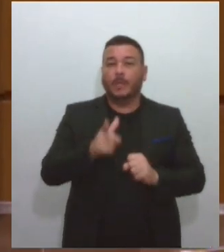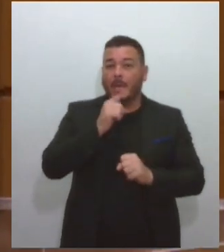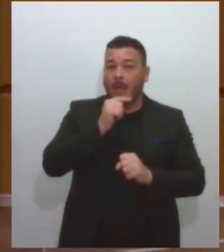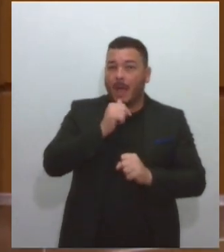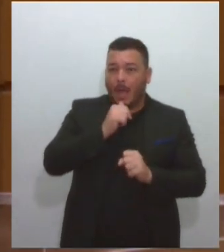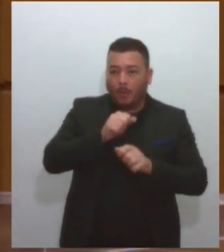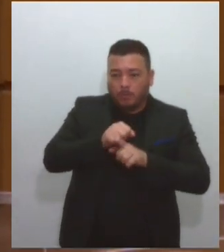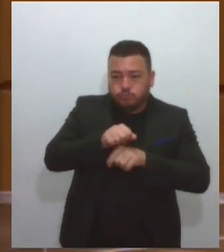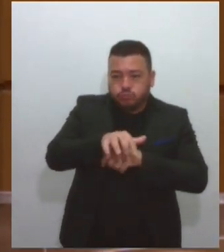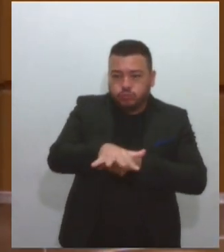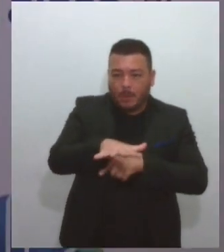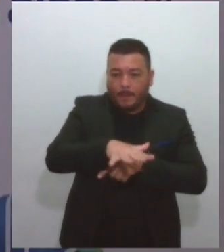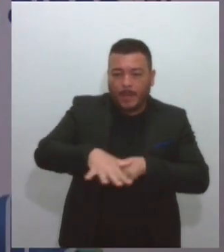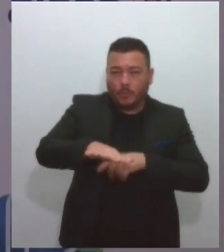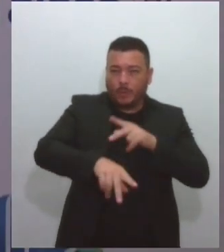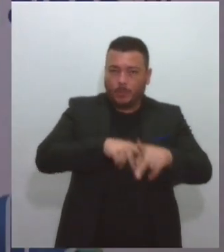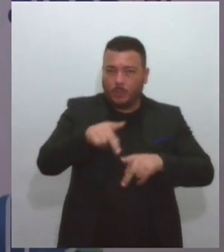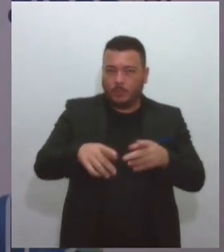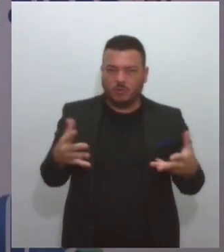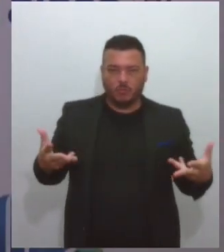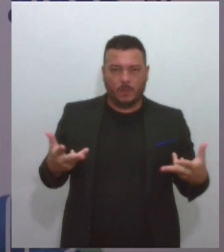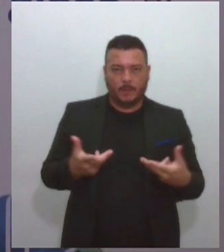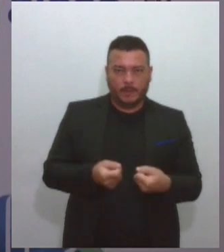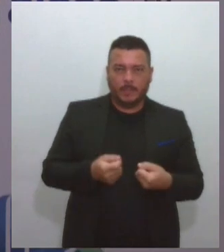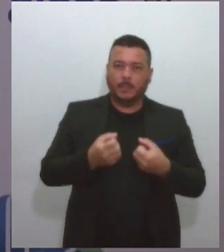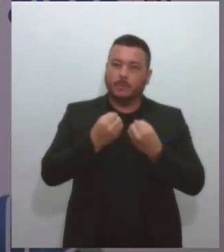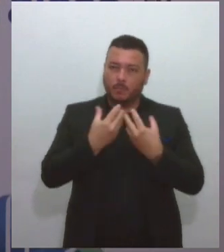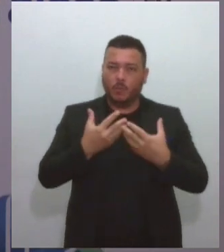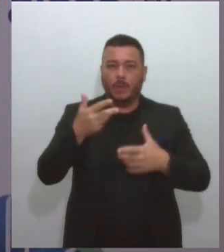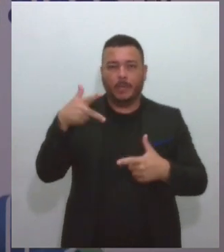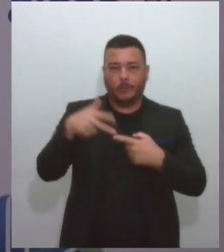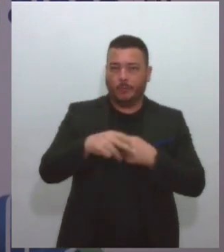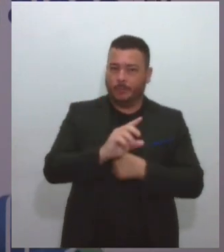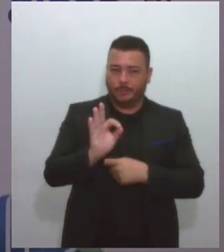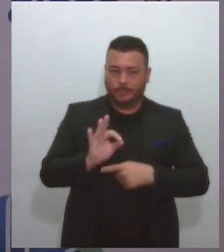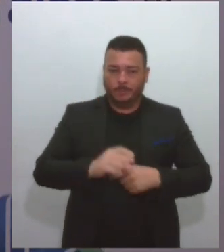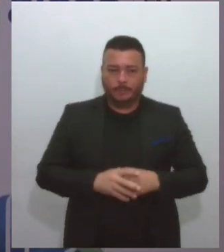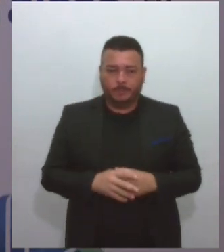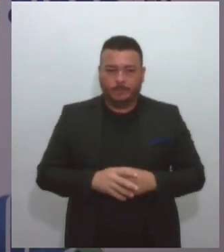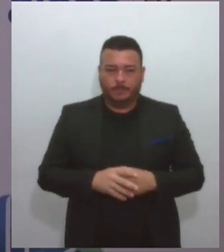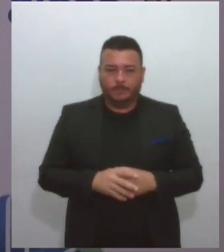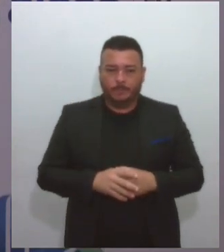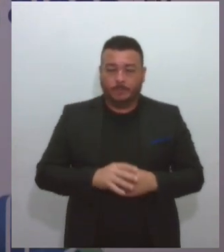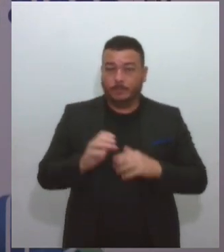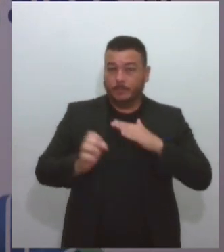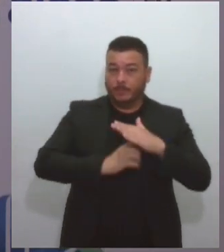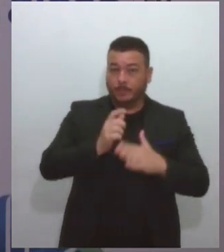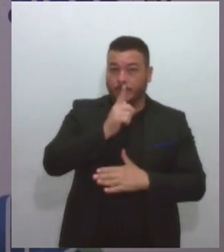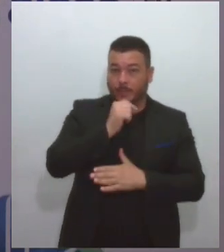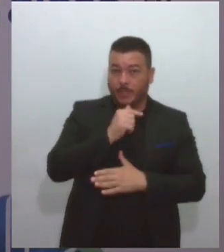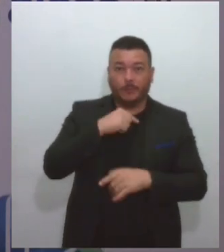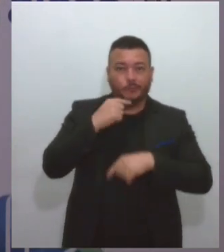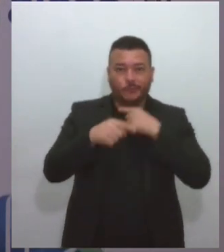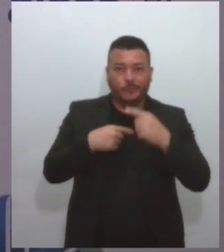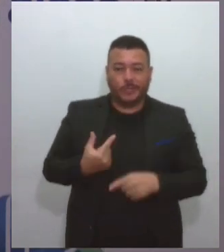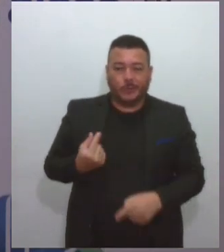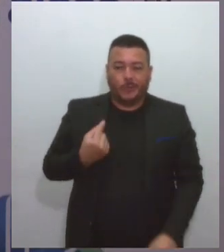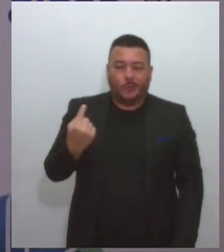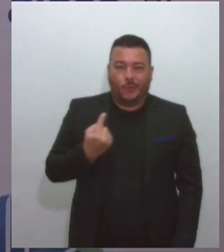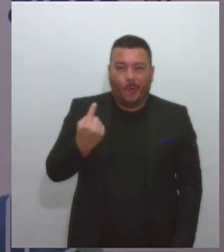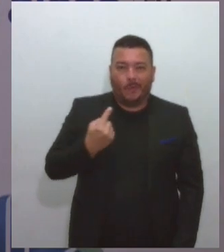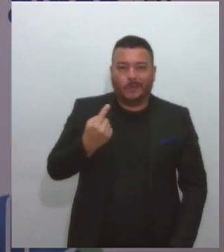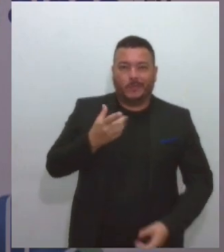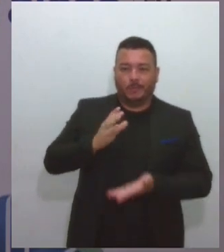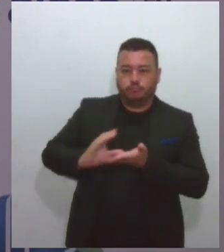e com boa qualidade. A DESO e o Estado de Sergipe não teriam a capacidade de investimentos necessários para cumprir o marco